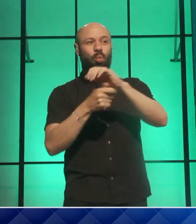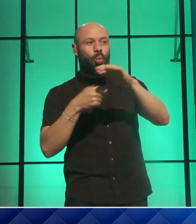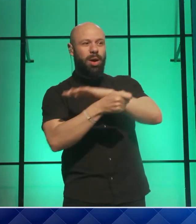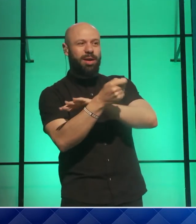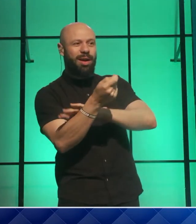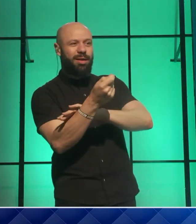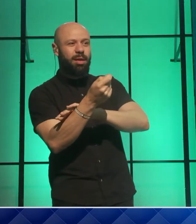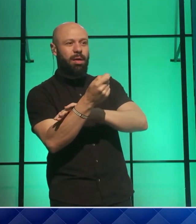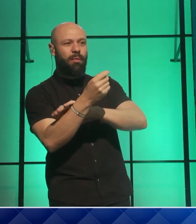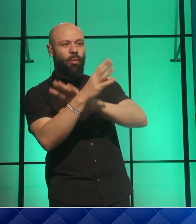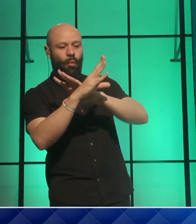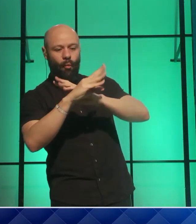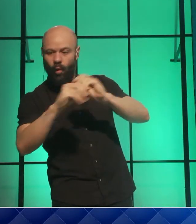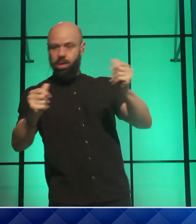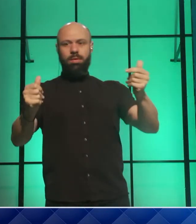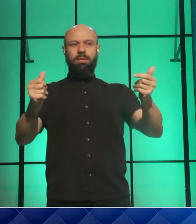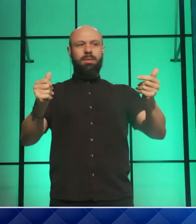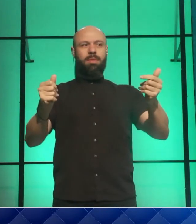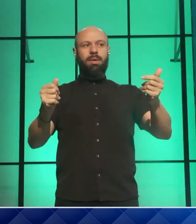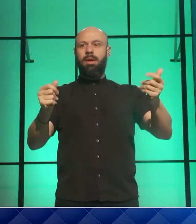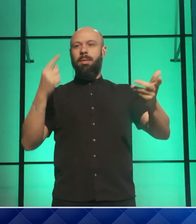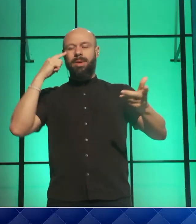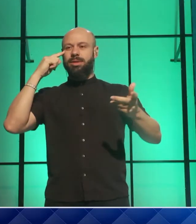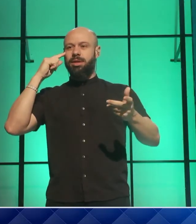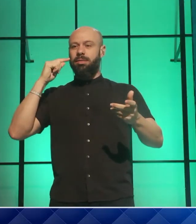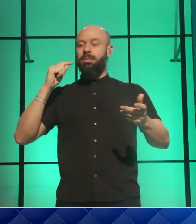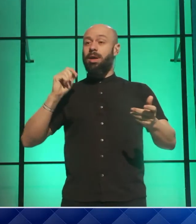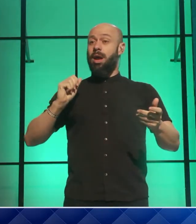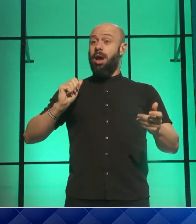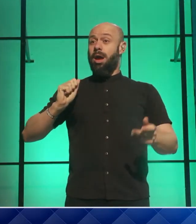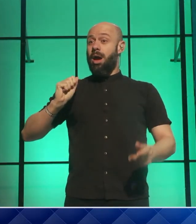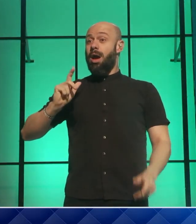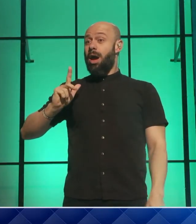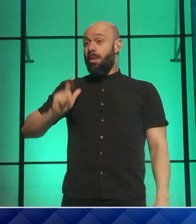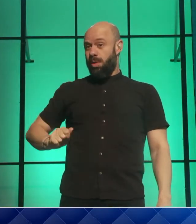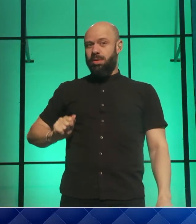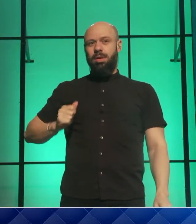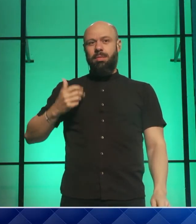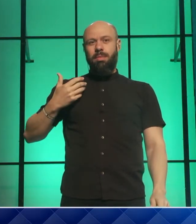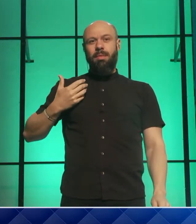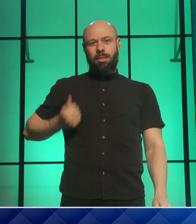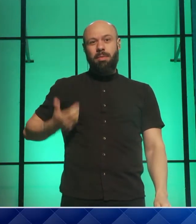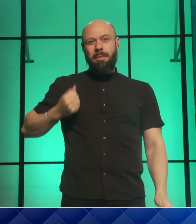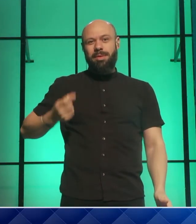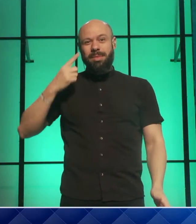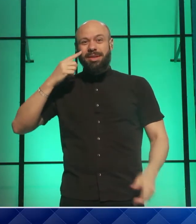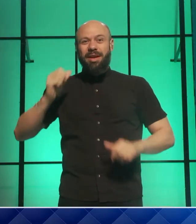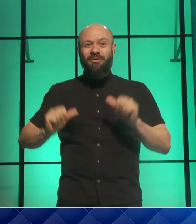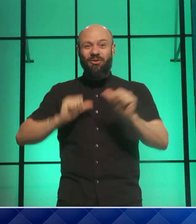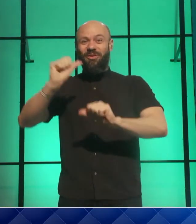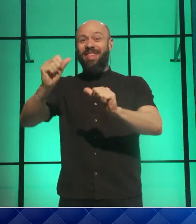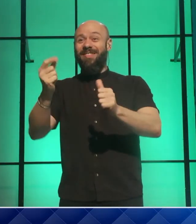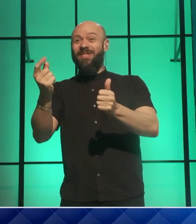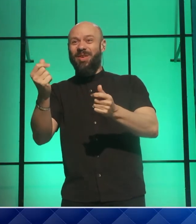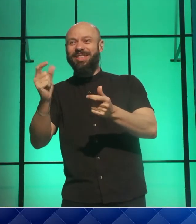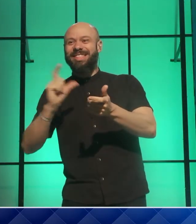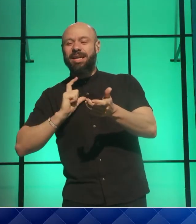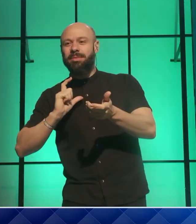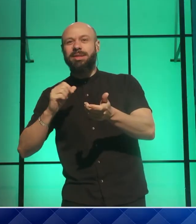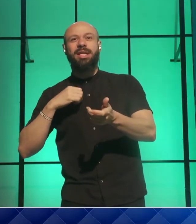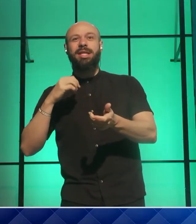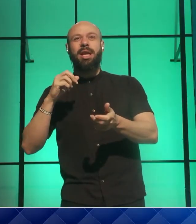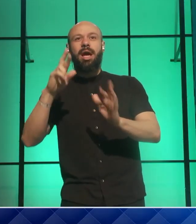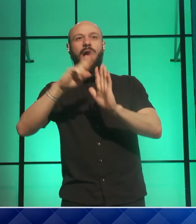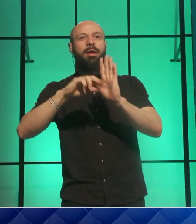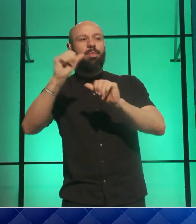sonhou a vida toda por uma aposentadoria e agora eles mudam a regra da aposentadoria e simplesmente chegam para você e dizem: você vai ter que trabalhar mais 15 anos,